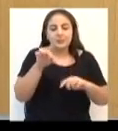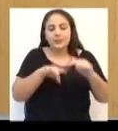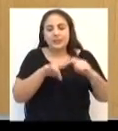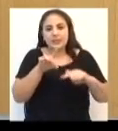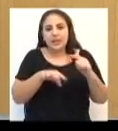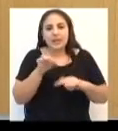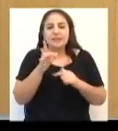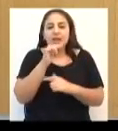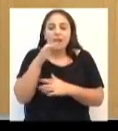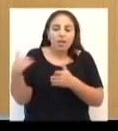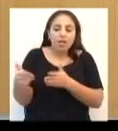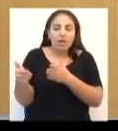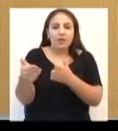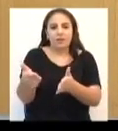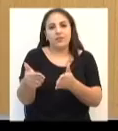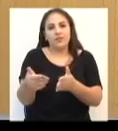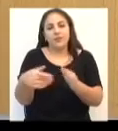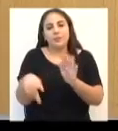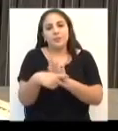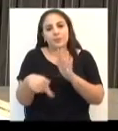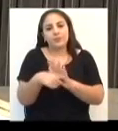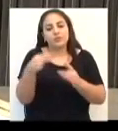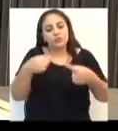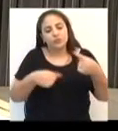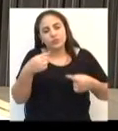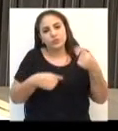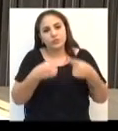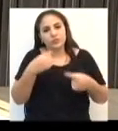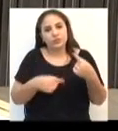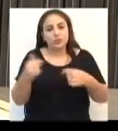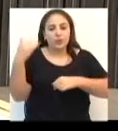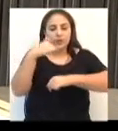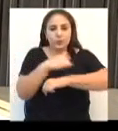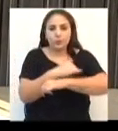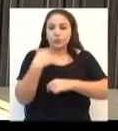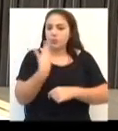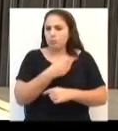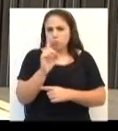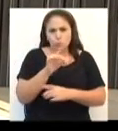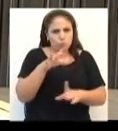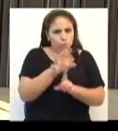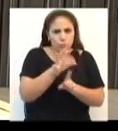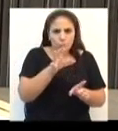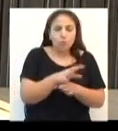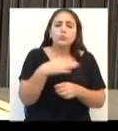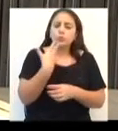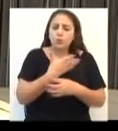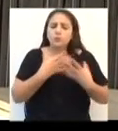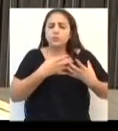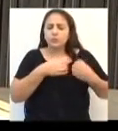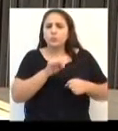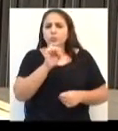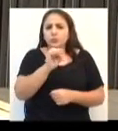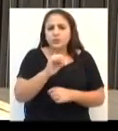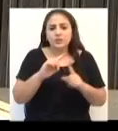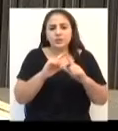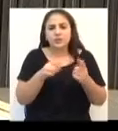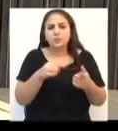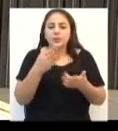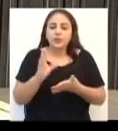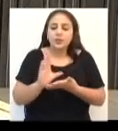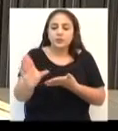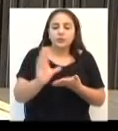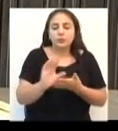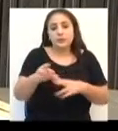debatendo obras no aeroporto Lauro Cortes. Não somos contrários ao aeroporto do Passo Fundo, somos favoráveis, sim, a investimento